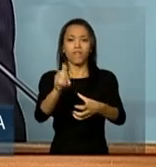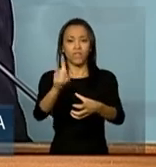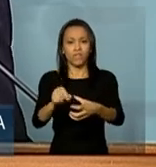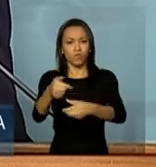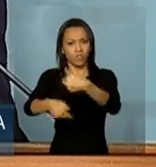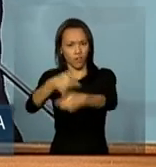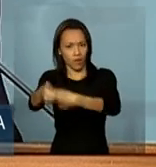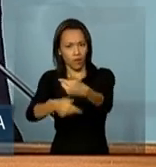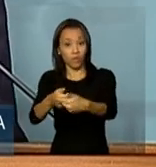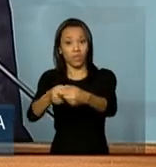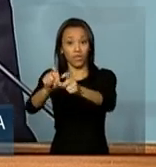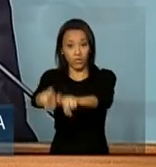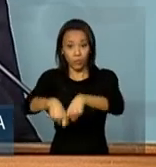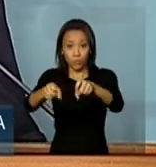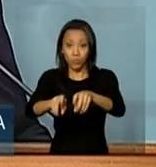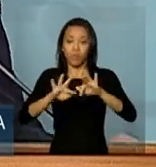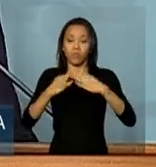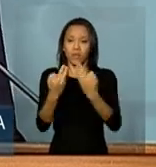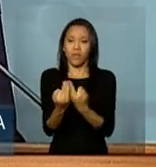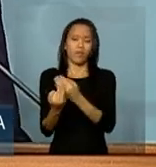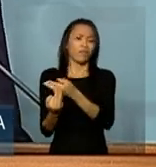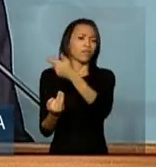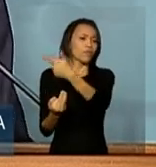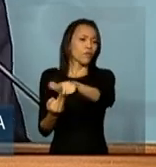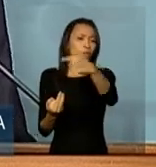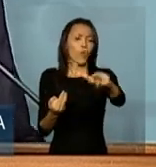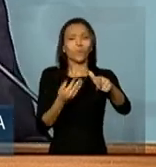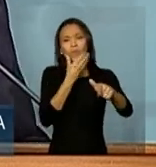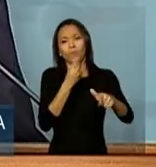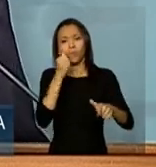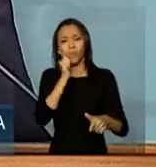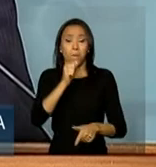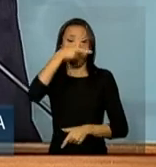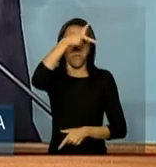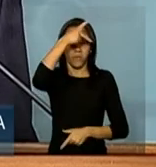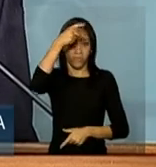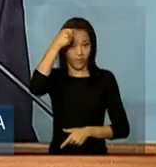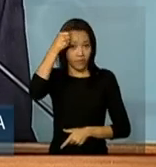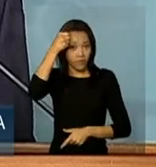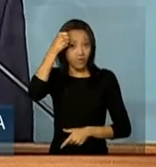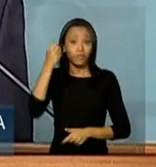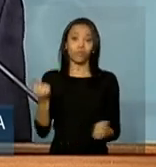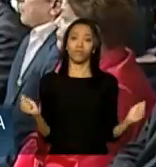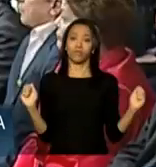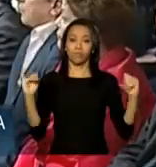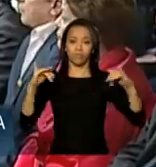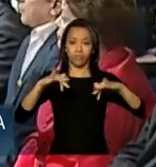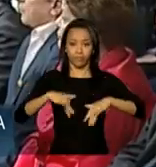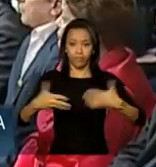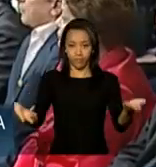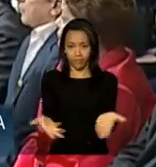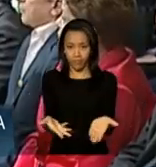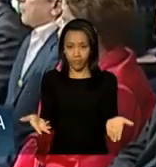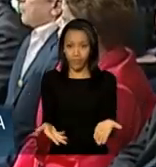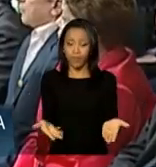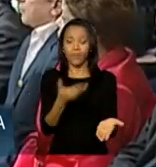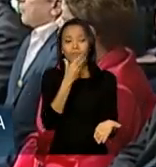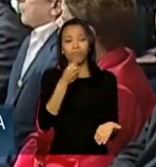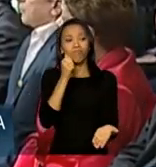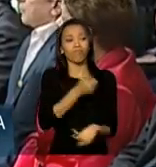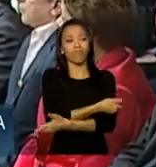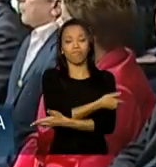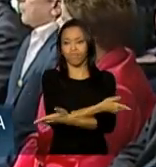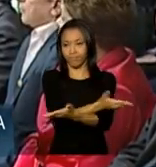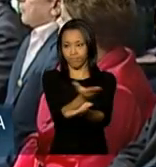Familiar, cumprimentar aqui todas as prefeitas, prefeitos presentes, minhas senhoras e meus